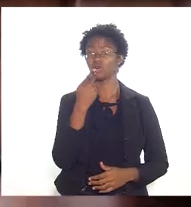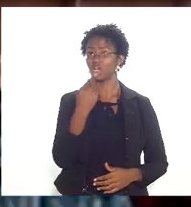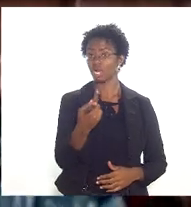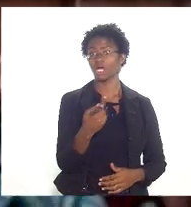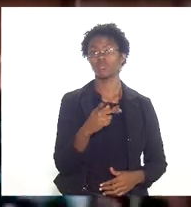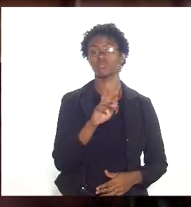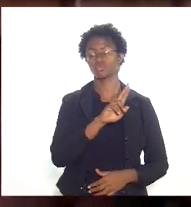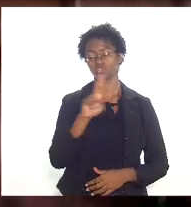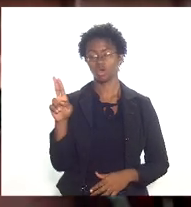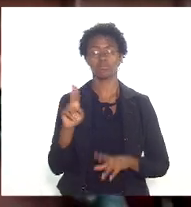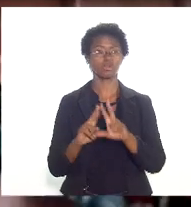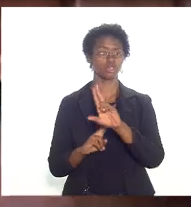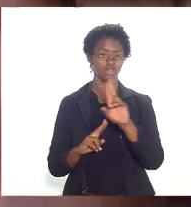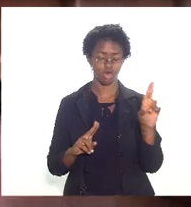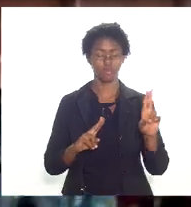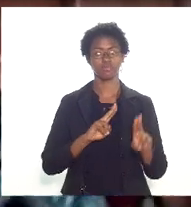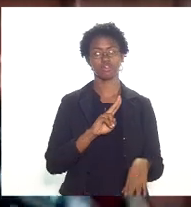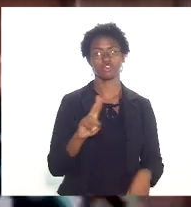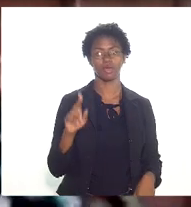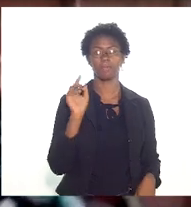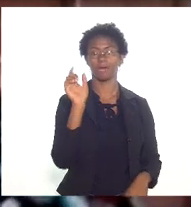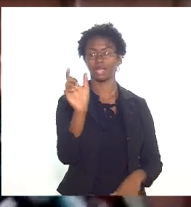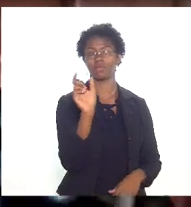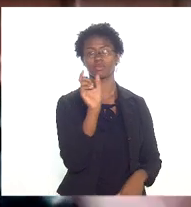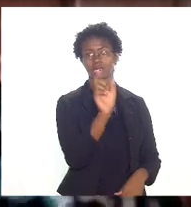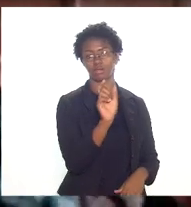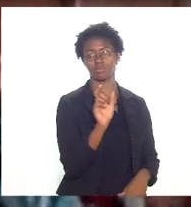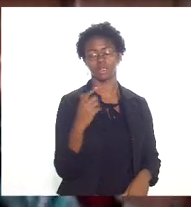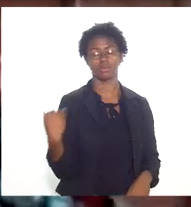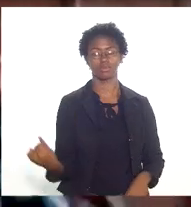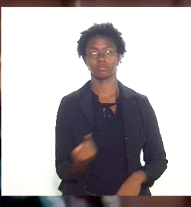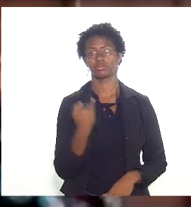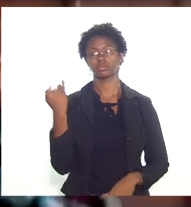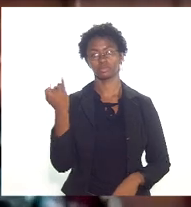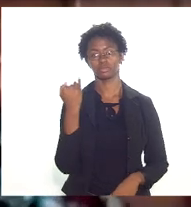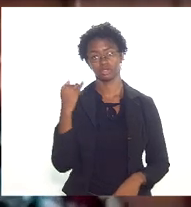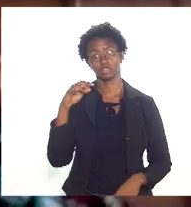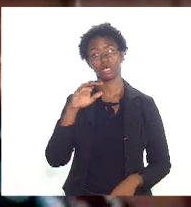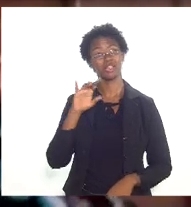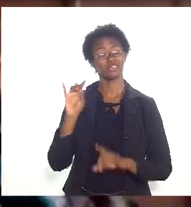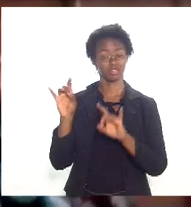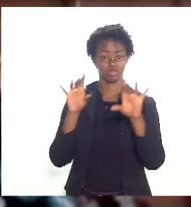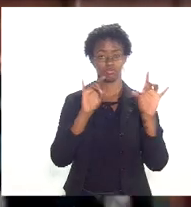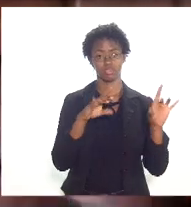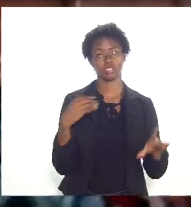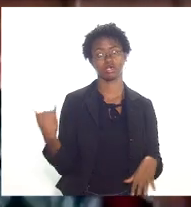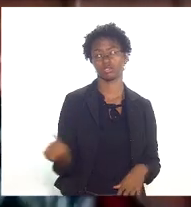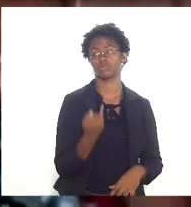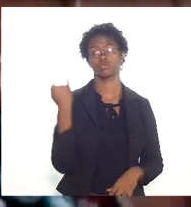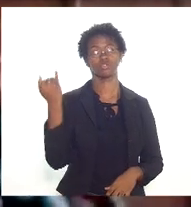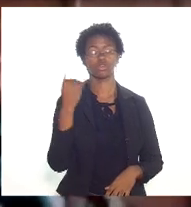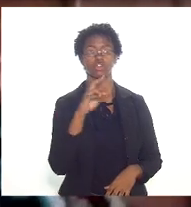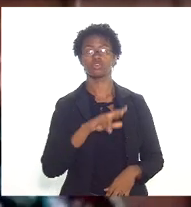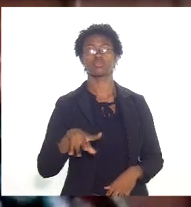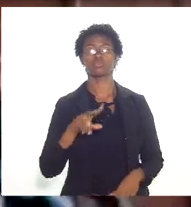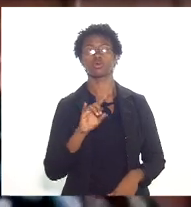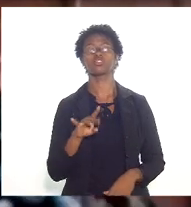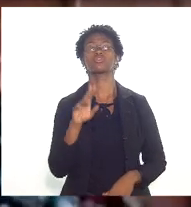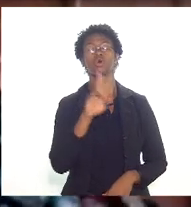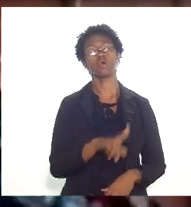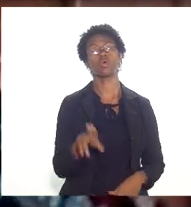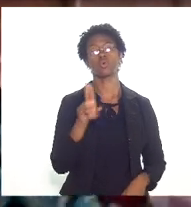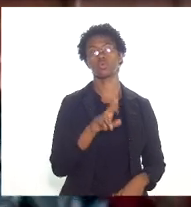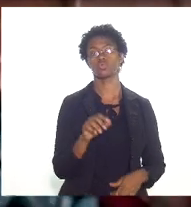nomes das palavras das são importantes elas são fundamentais não são gastos sociais